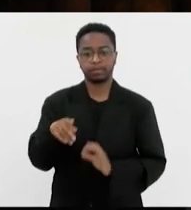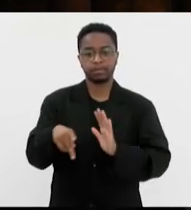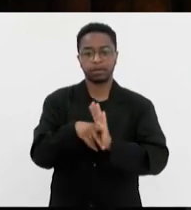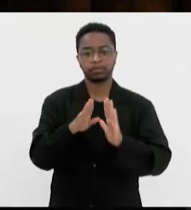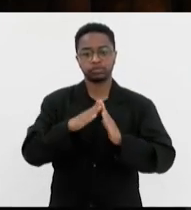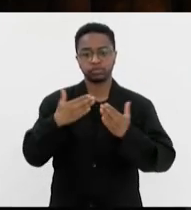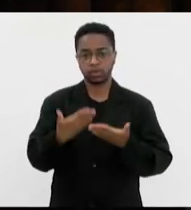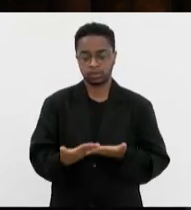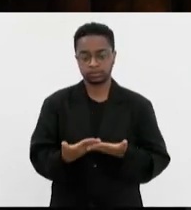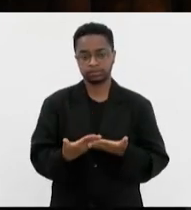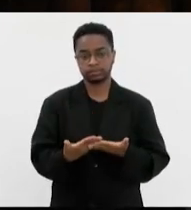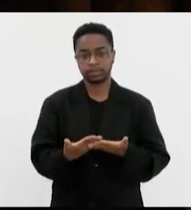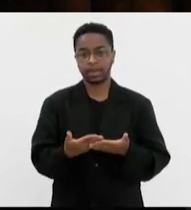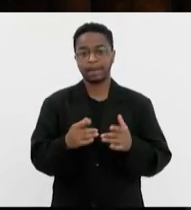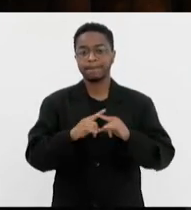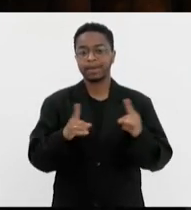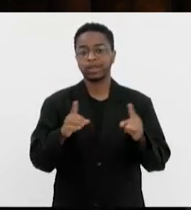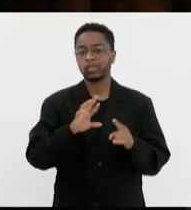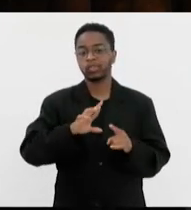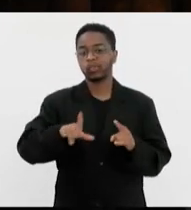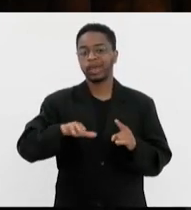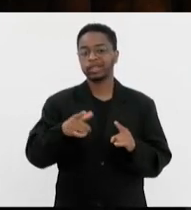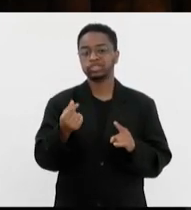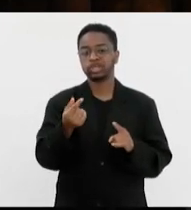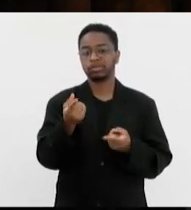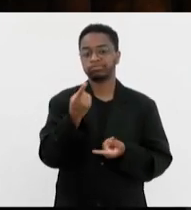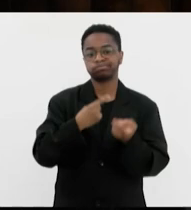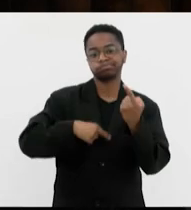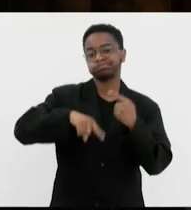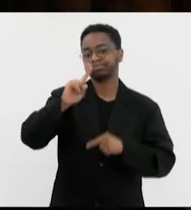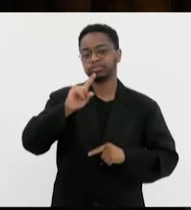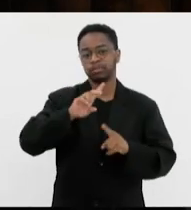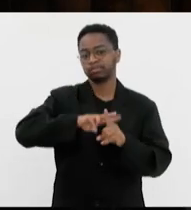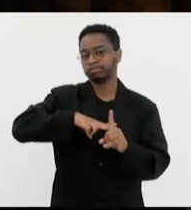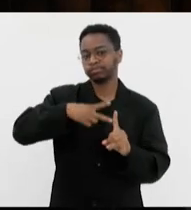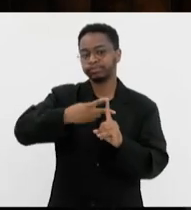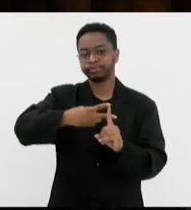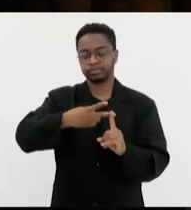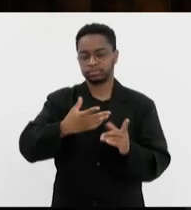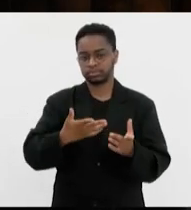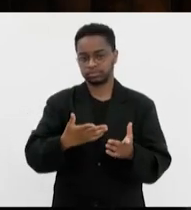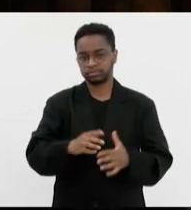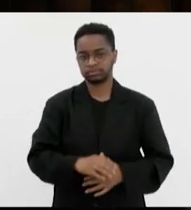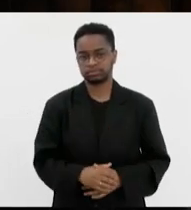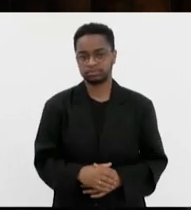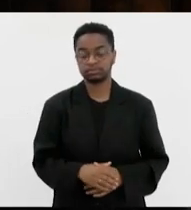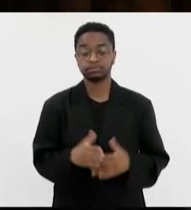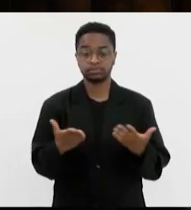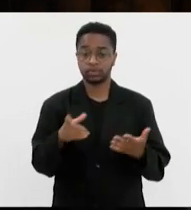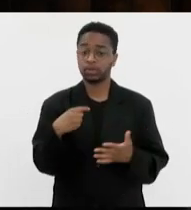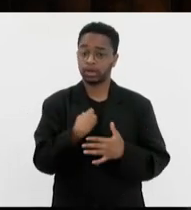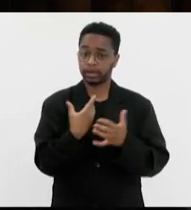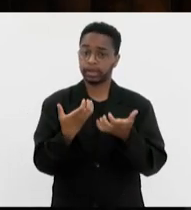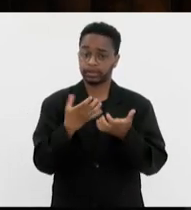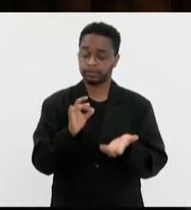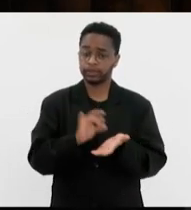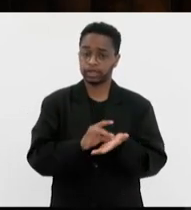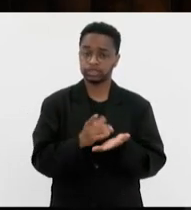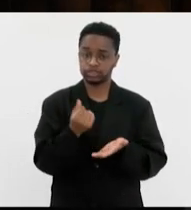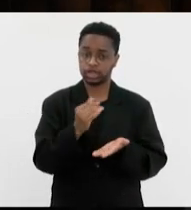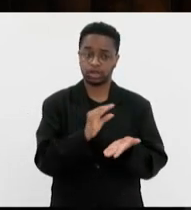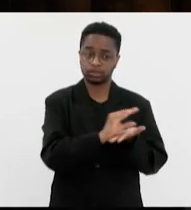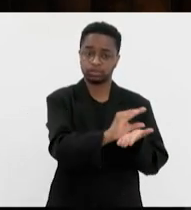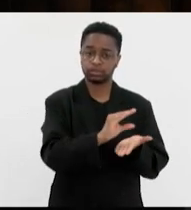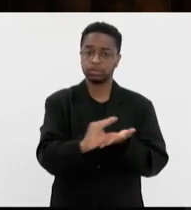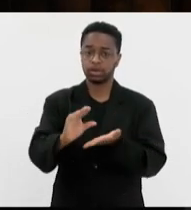das escolas, e que não estejam superfaturados, que não tenham preços acima de mercado. E a gente quer que o dinheiro chegue nas escolas, chegue